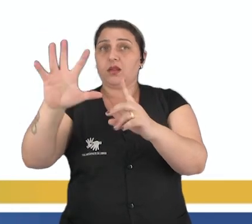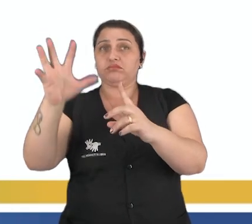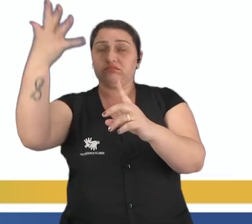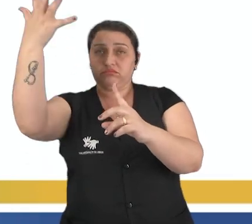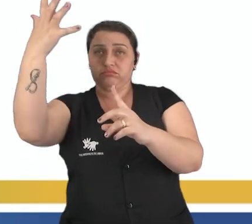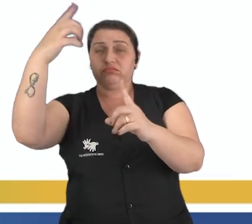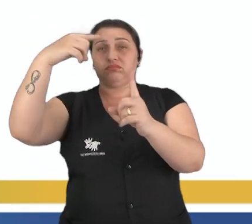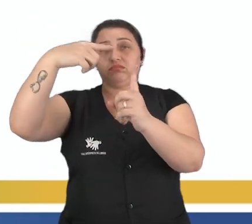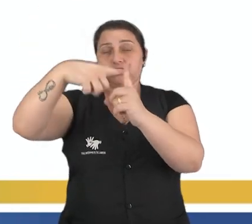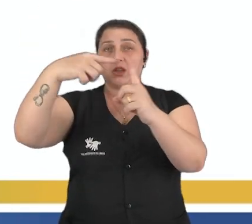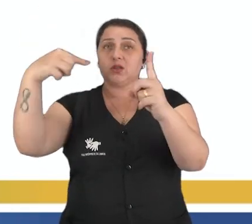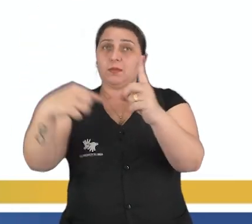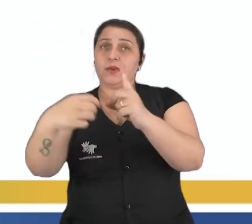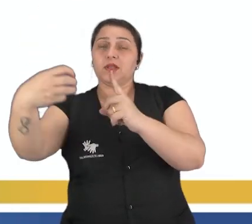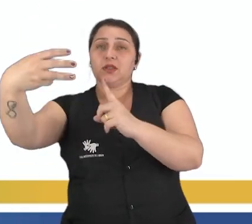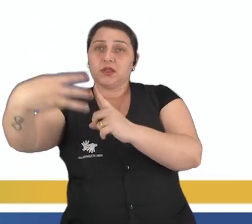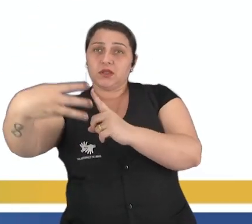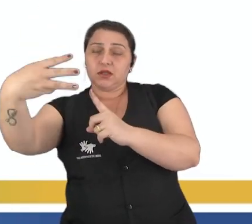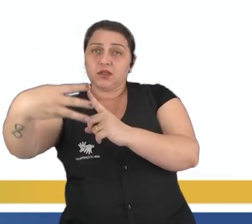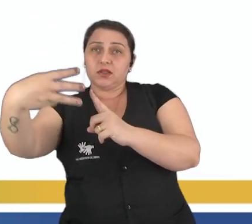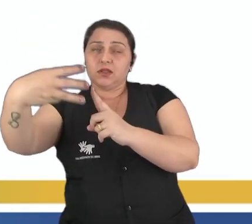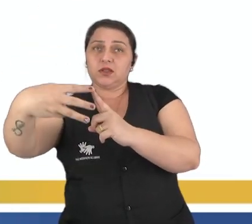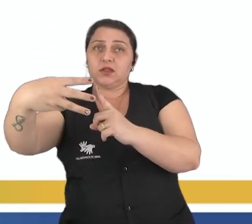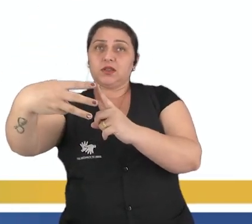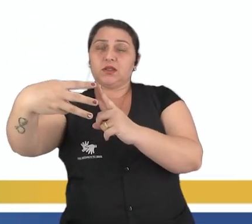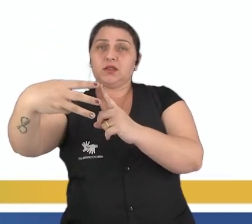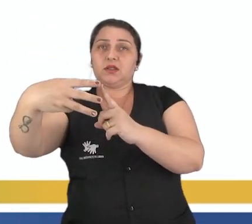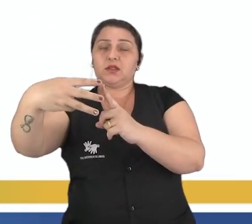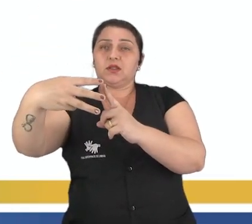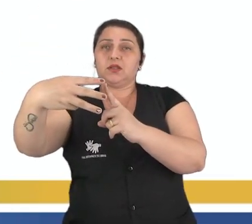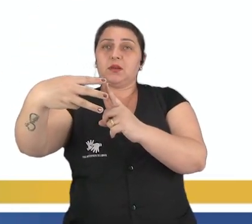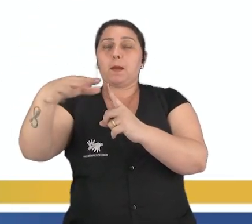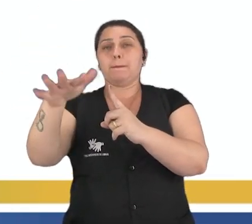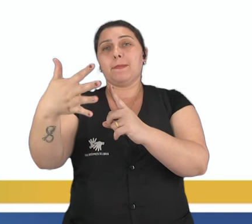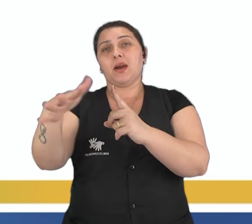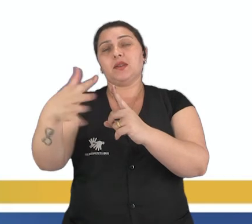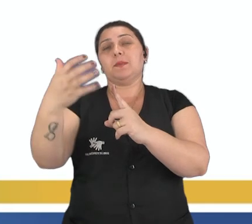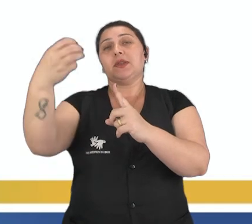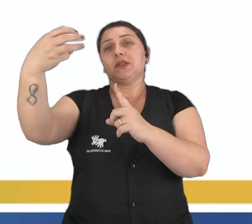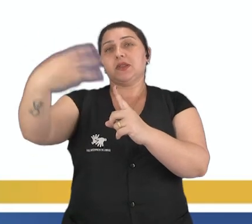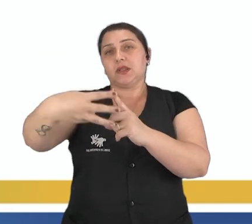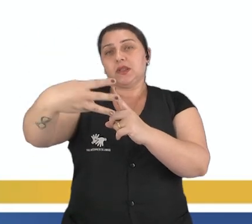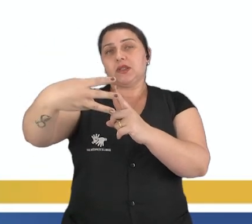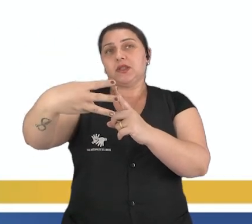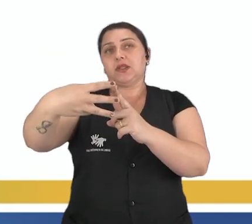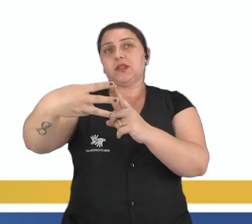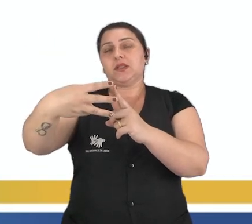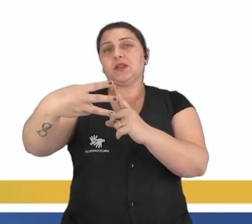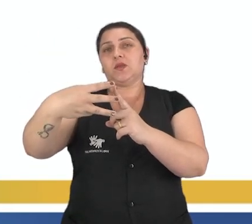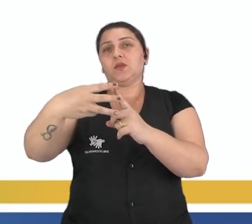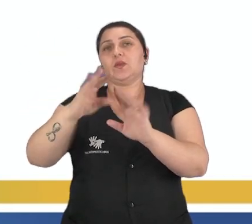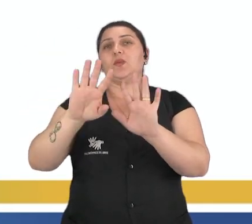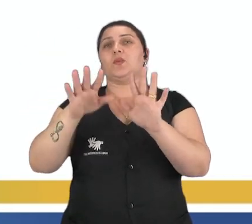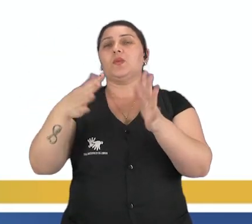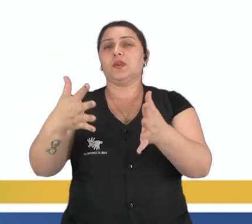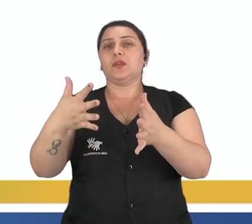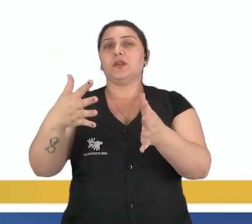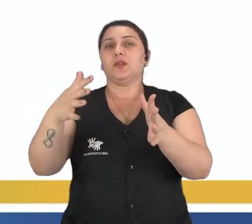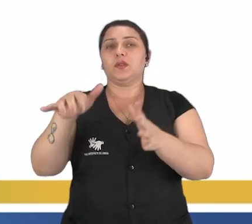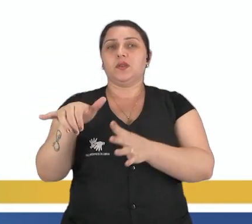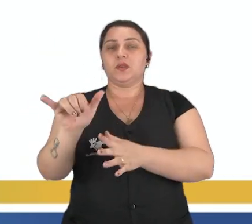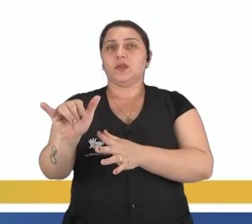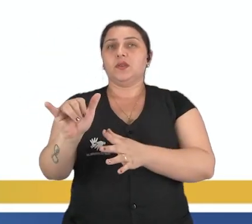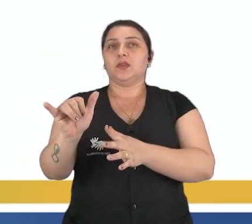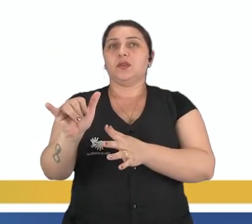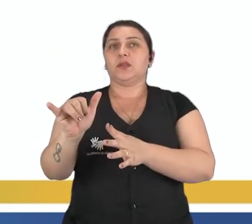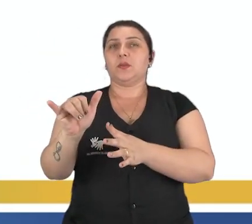acontece e as soluções ficam sendo mais ou menos 3. Isso quer dizer que quando o y é igual a menos